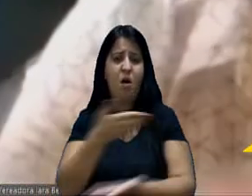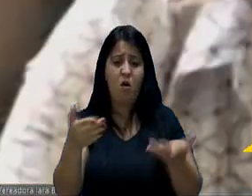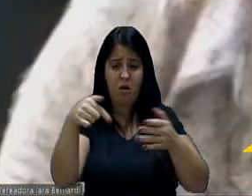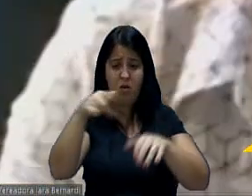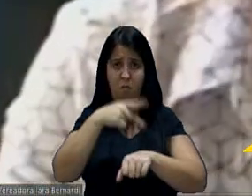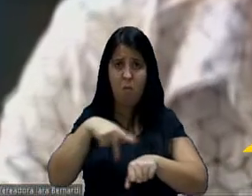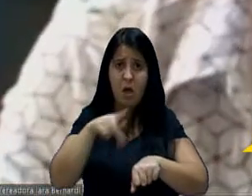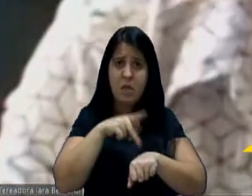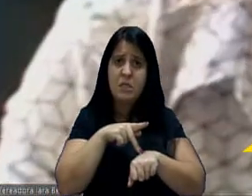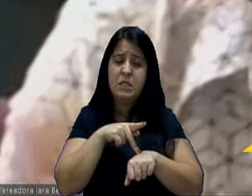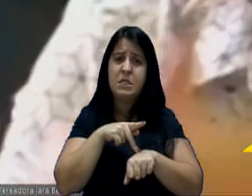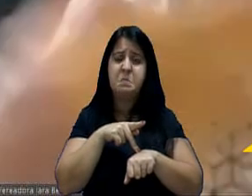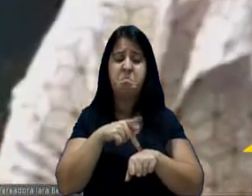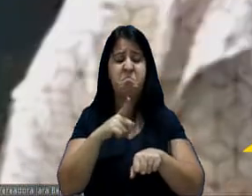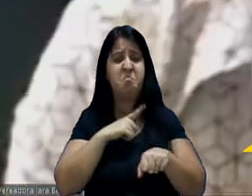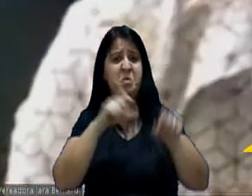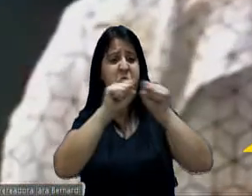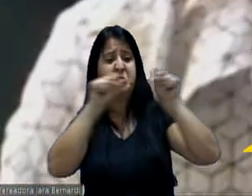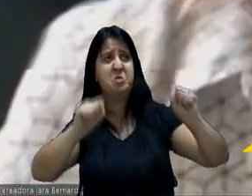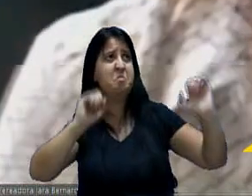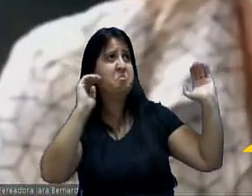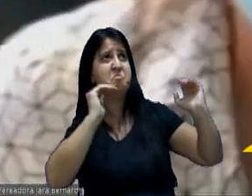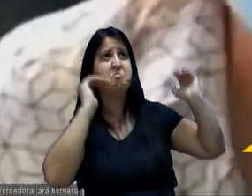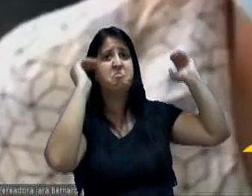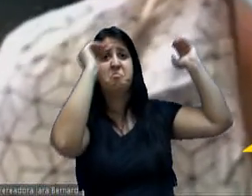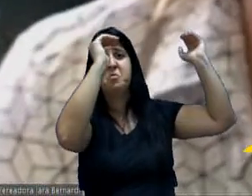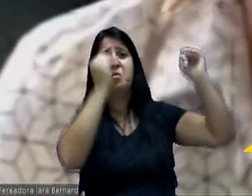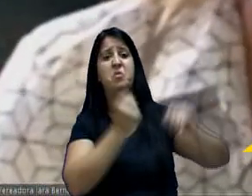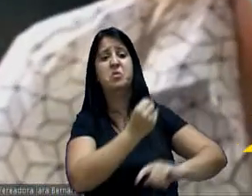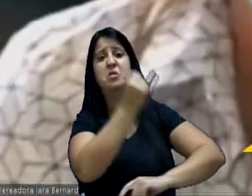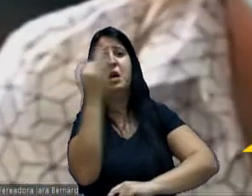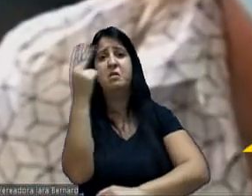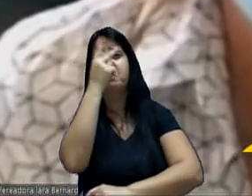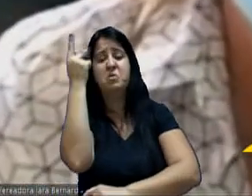tinha um sistema invejável no mundo de vacinação,